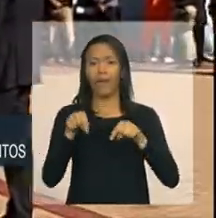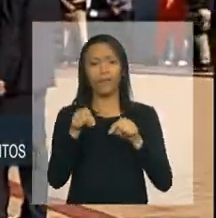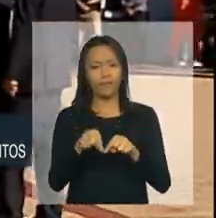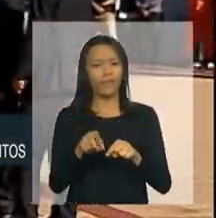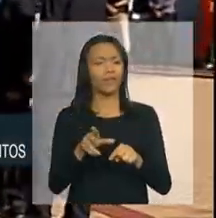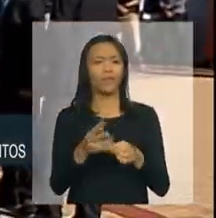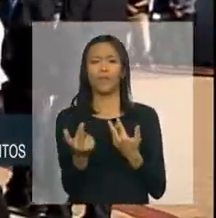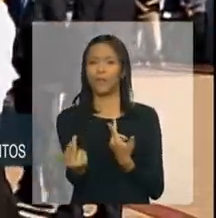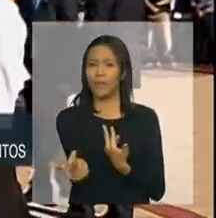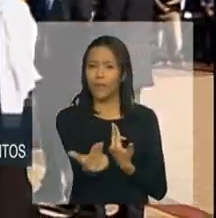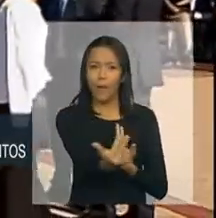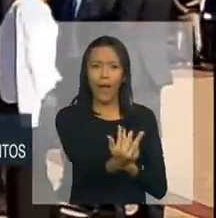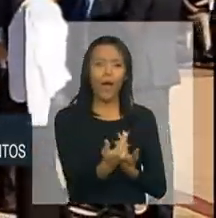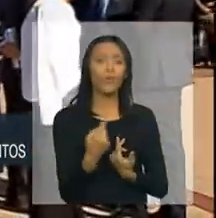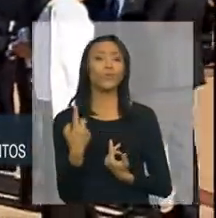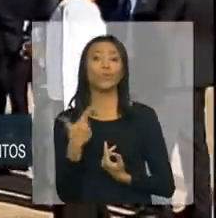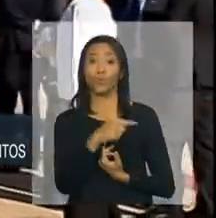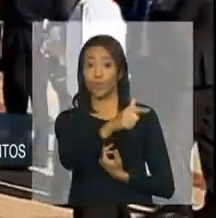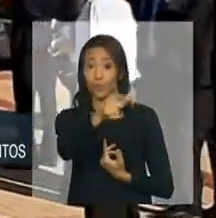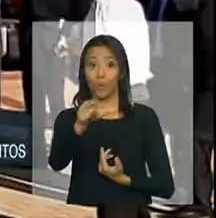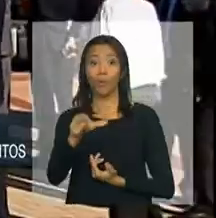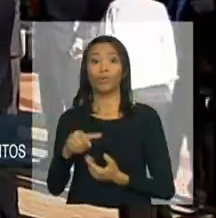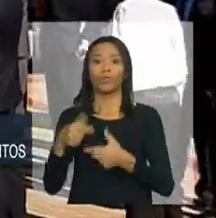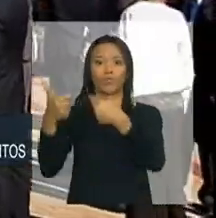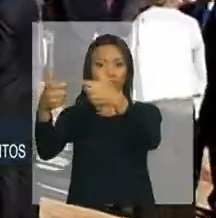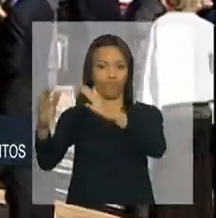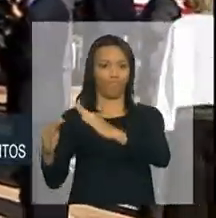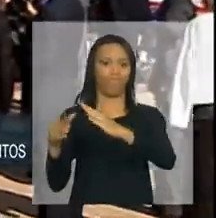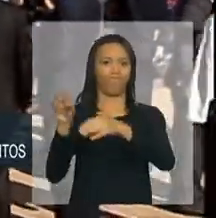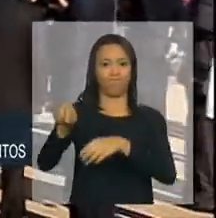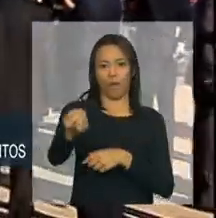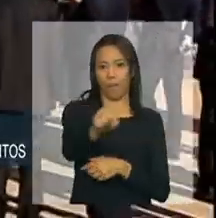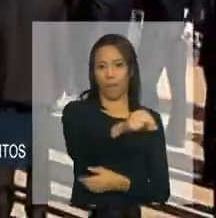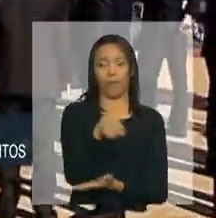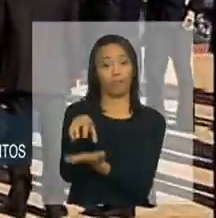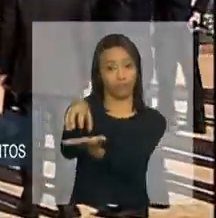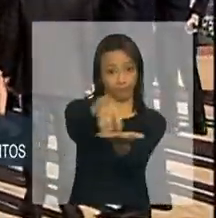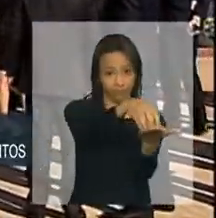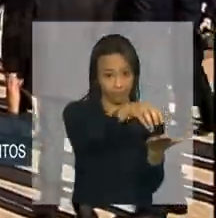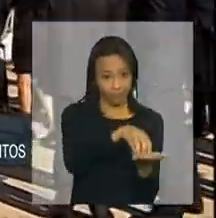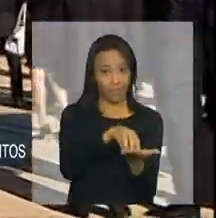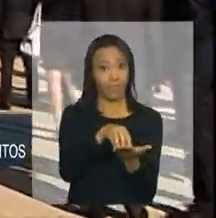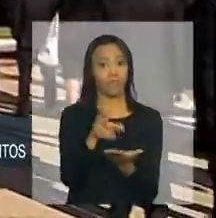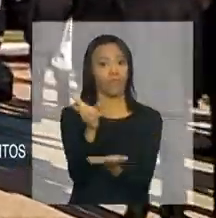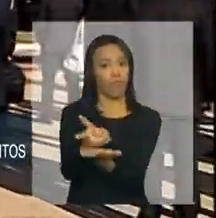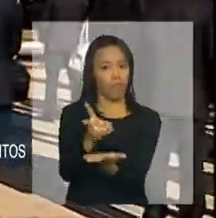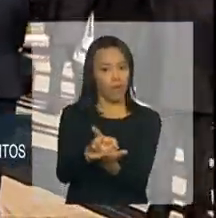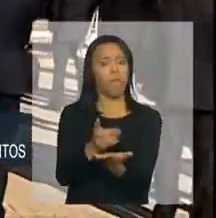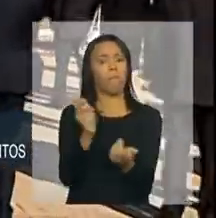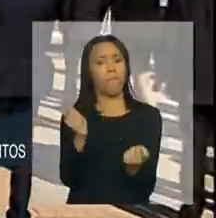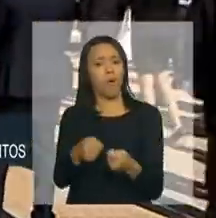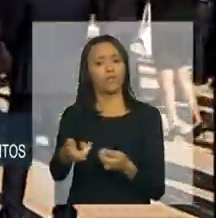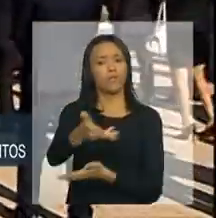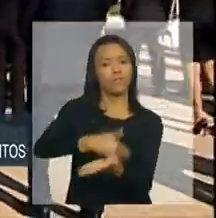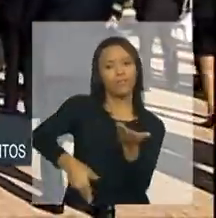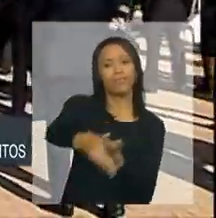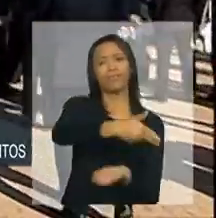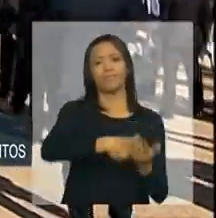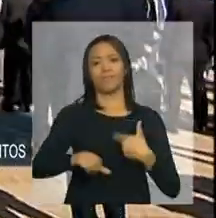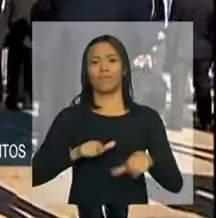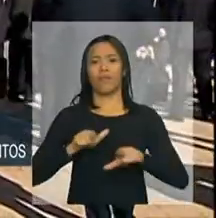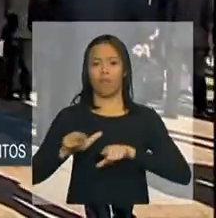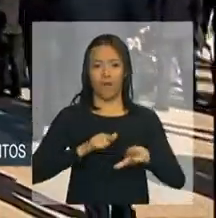as funcionalidades dos centros fixos no local as equipes poderão trabalhar de forma integrada e fazer a